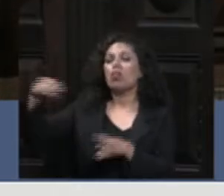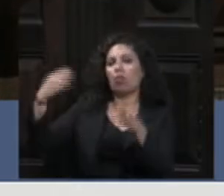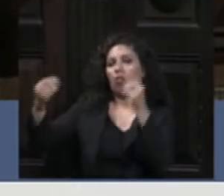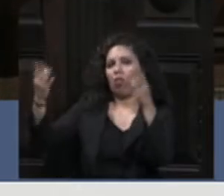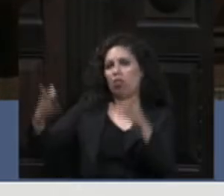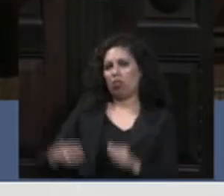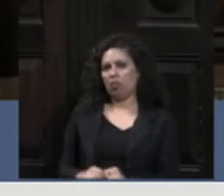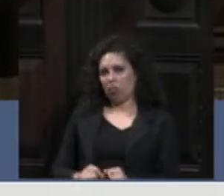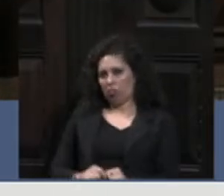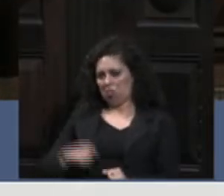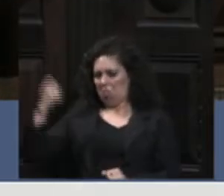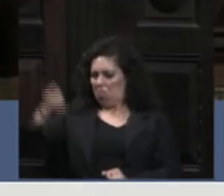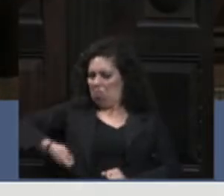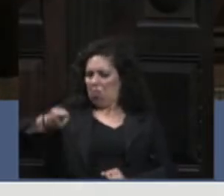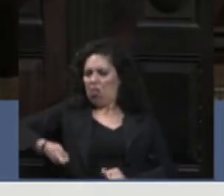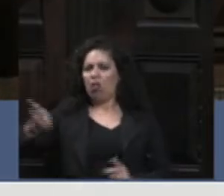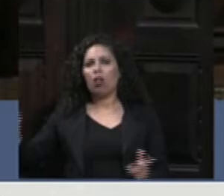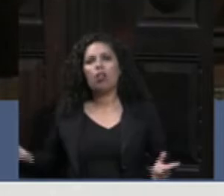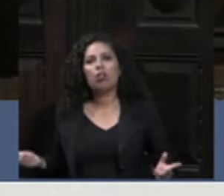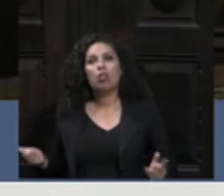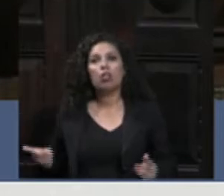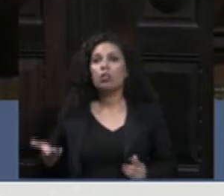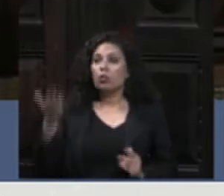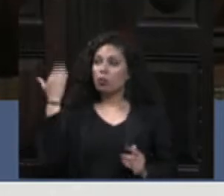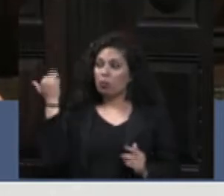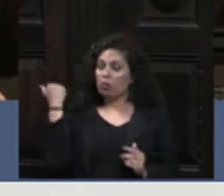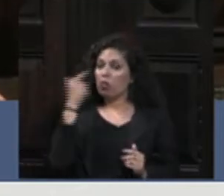absolutamente democrático,